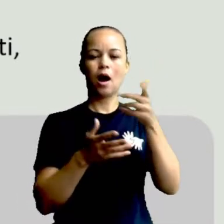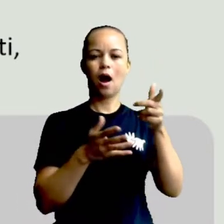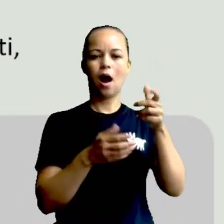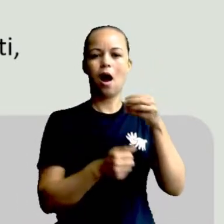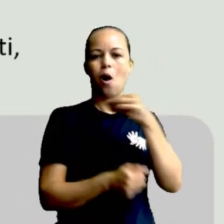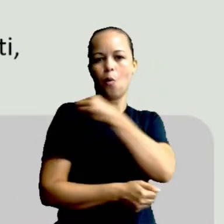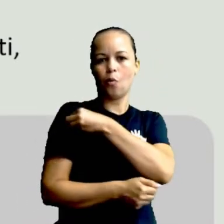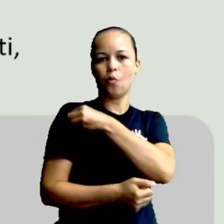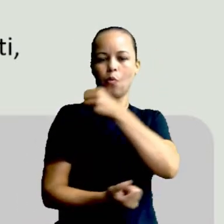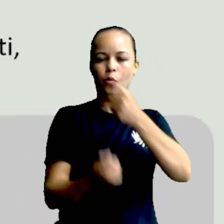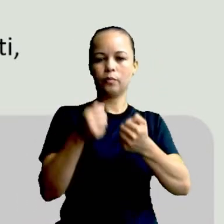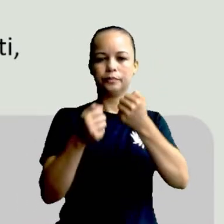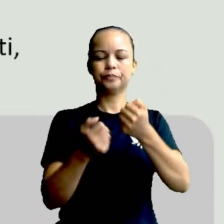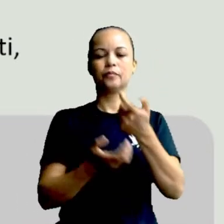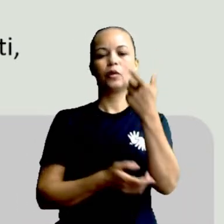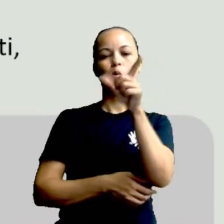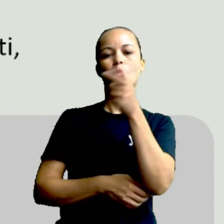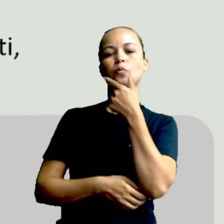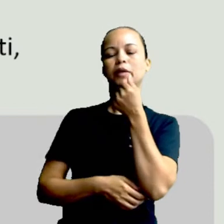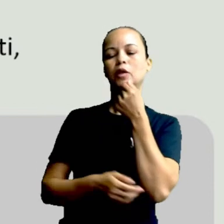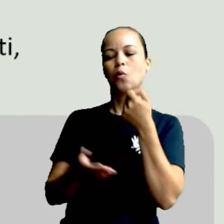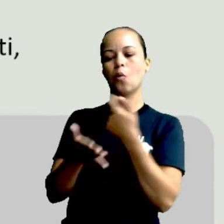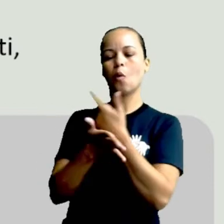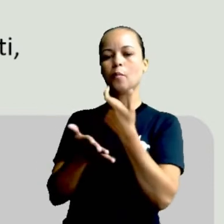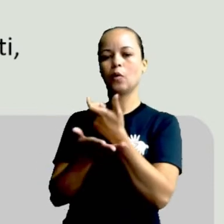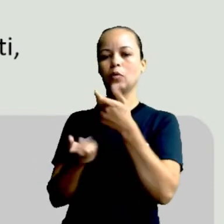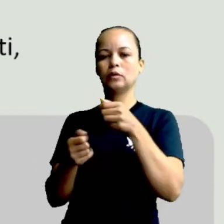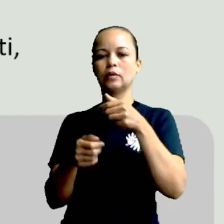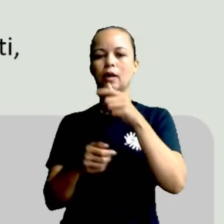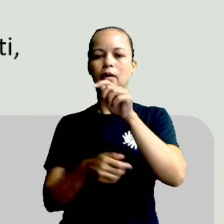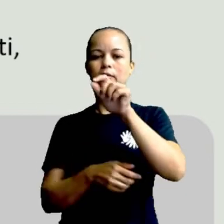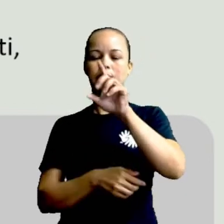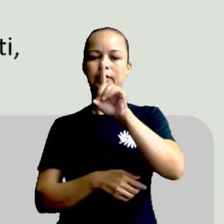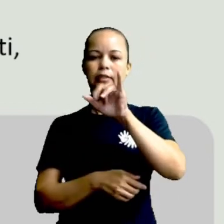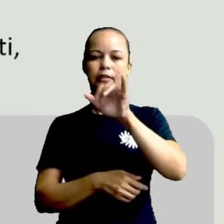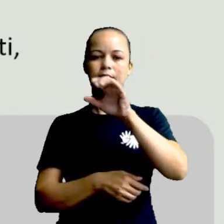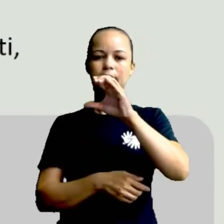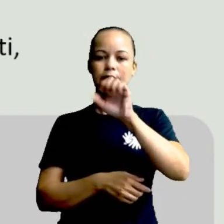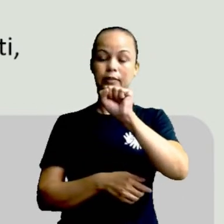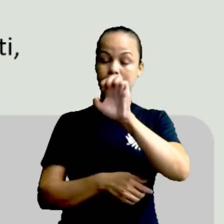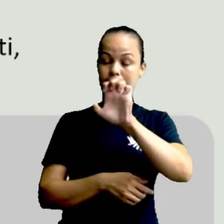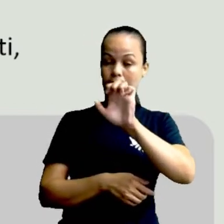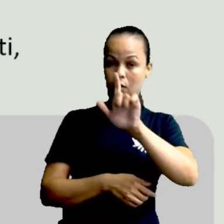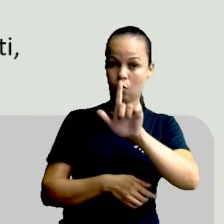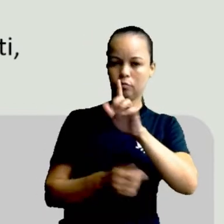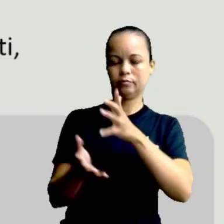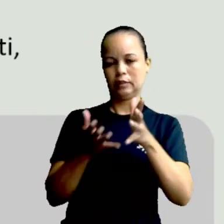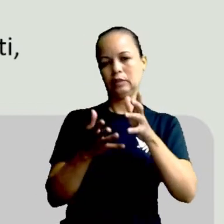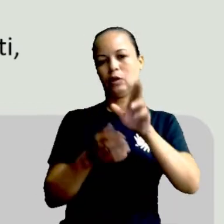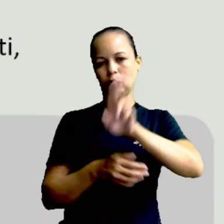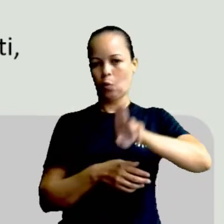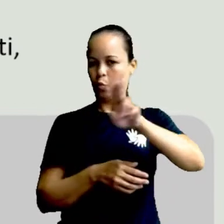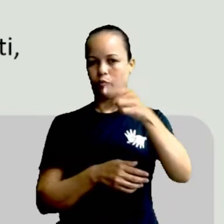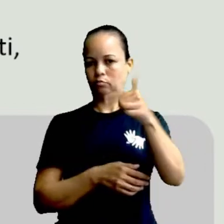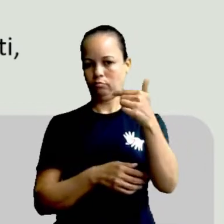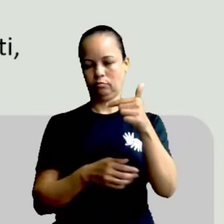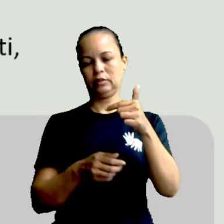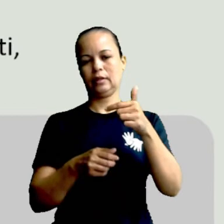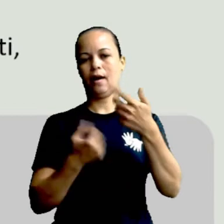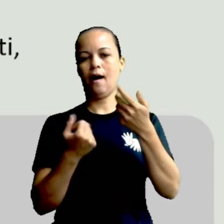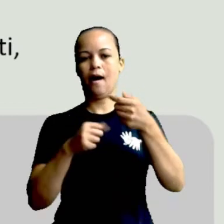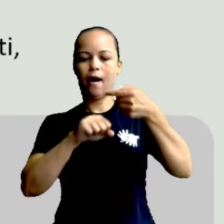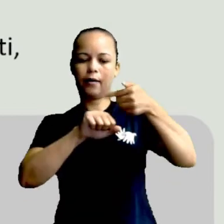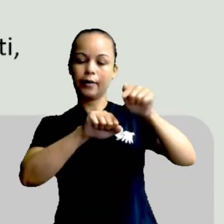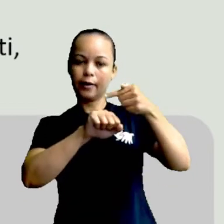Jeep a diesel tá antes dos substantivos masculinos não usamos a crase antes